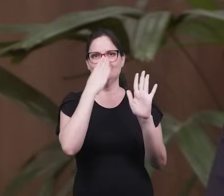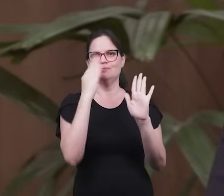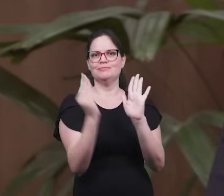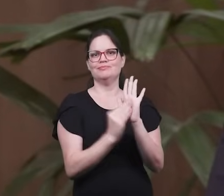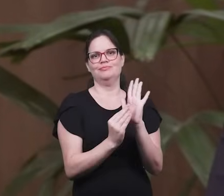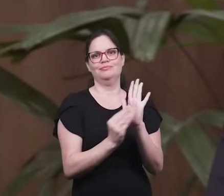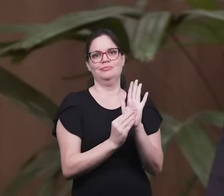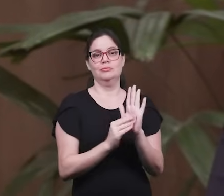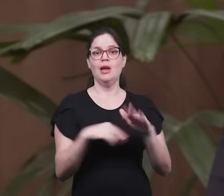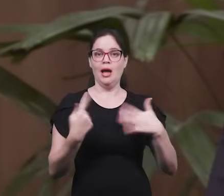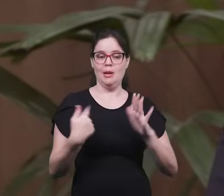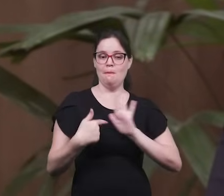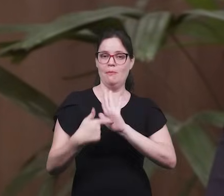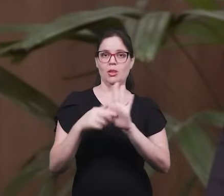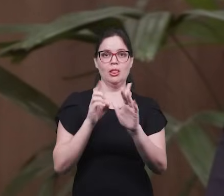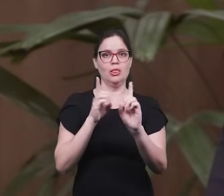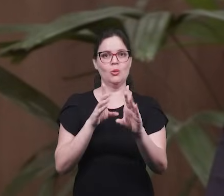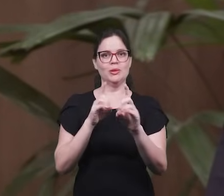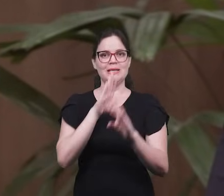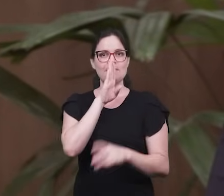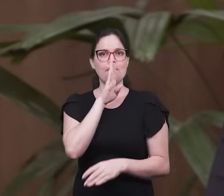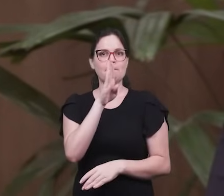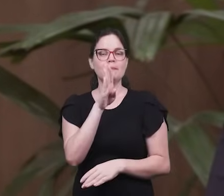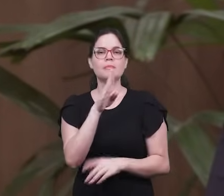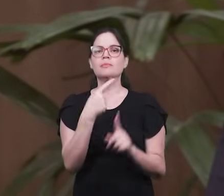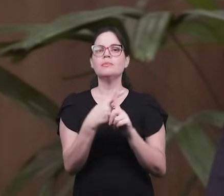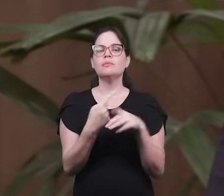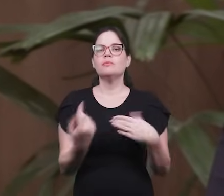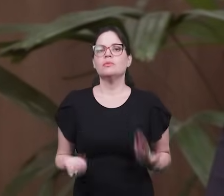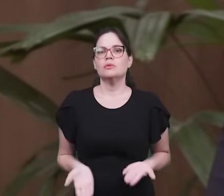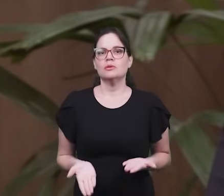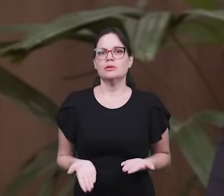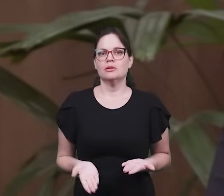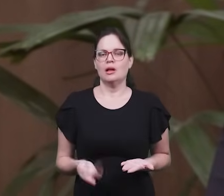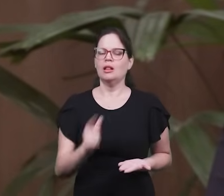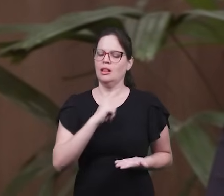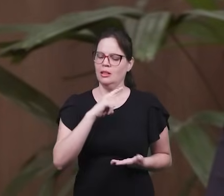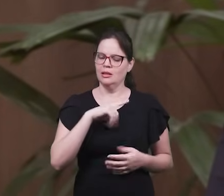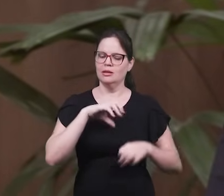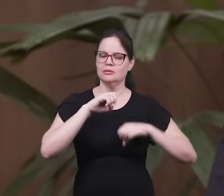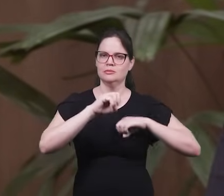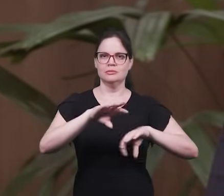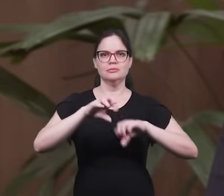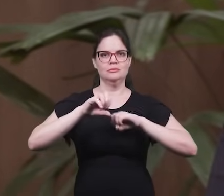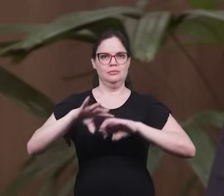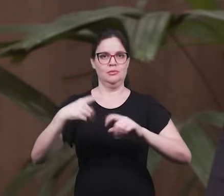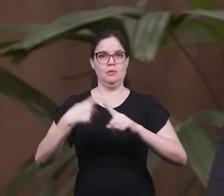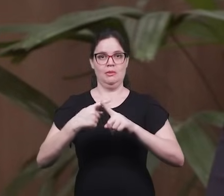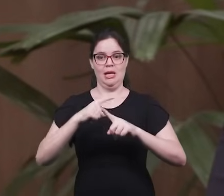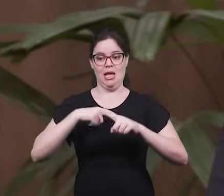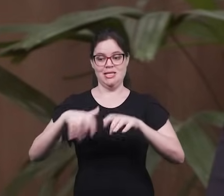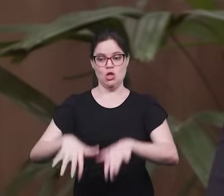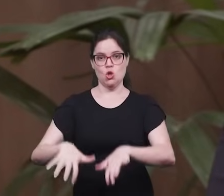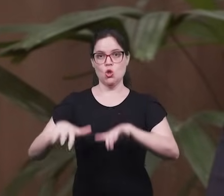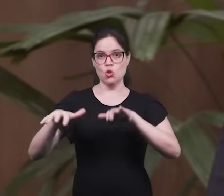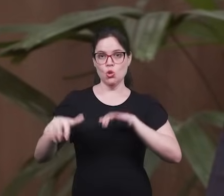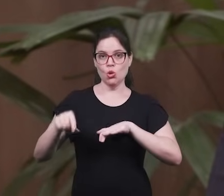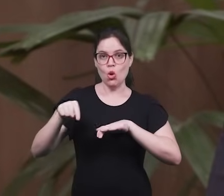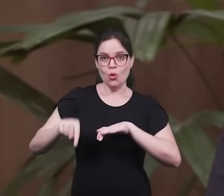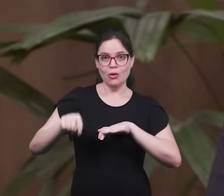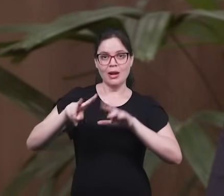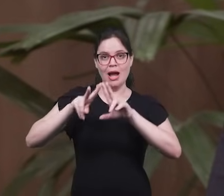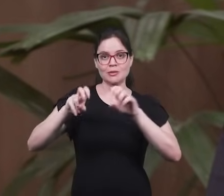seja, já era um ensinamento, era algo consolidado nesse governo, nesse trono paralelo